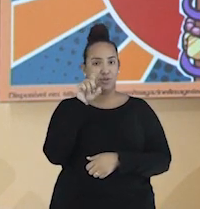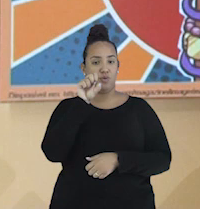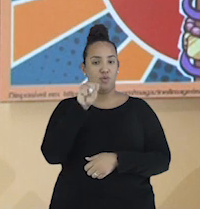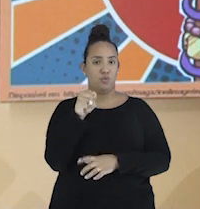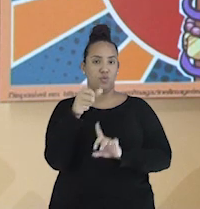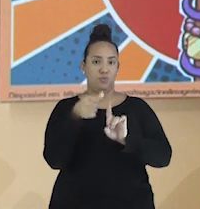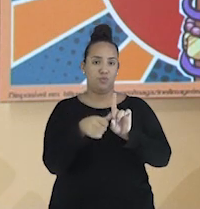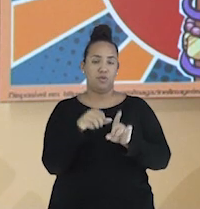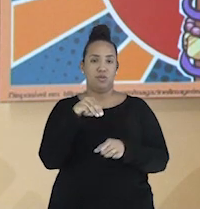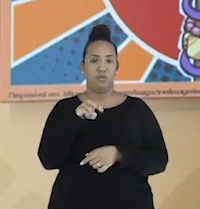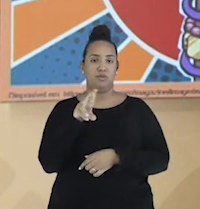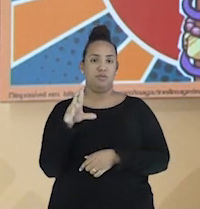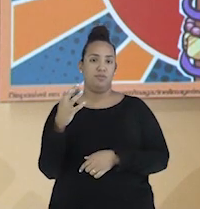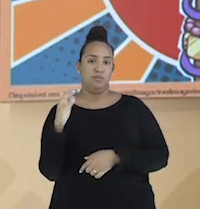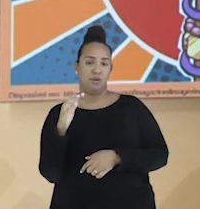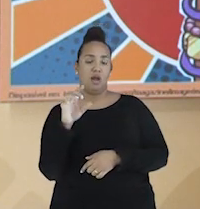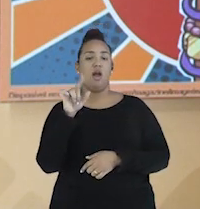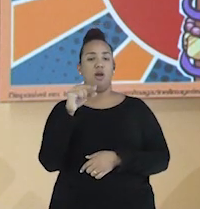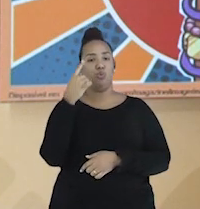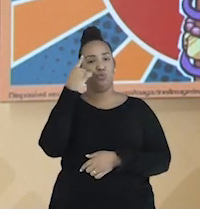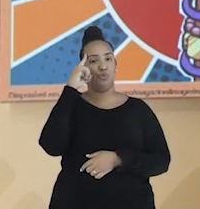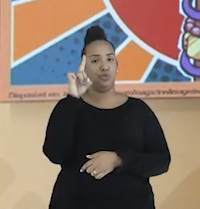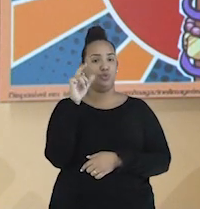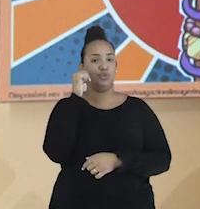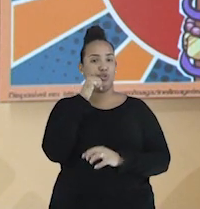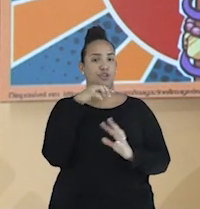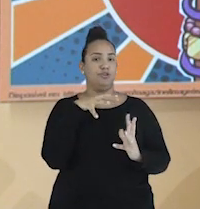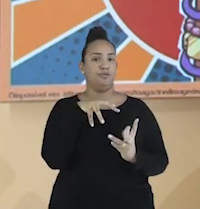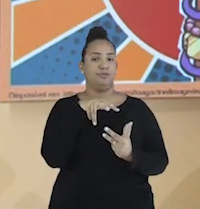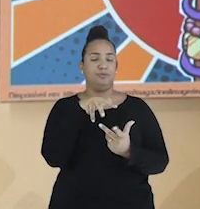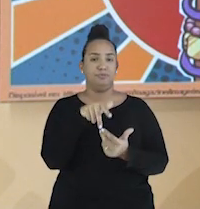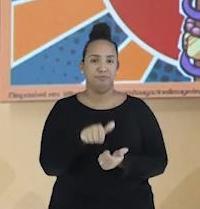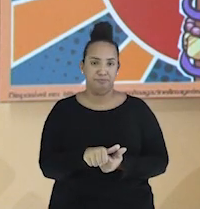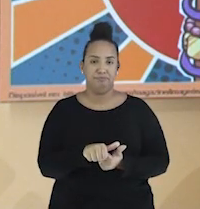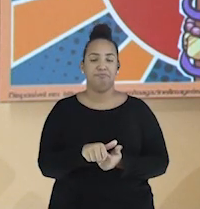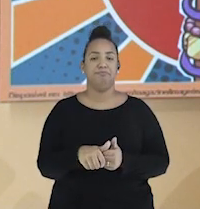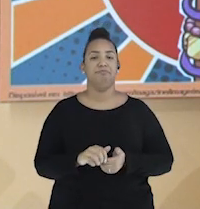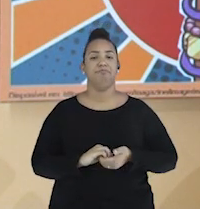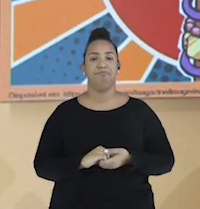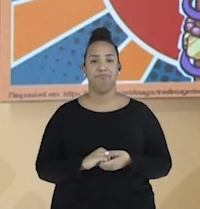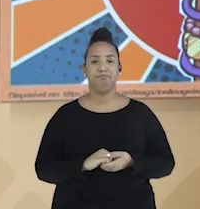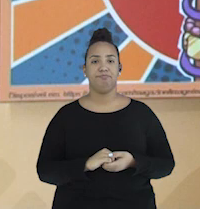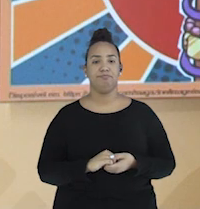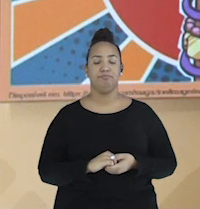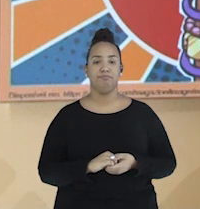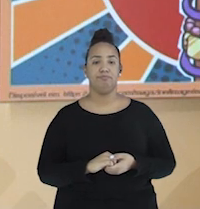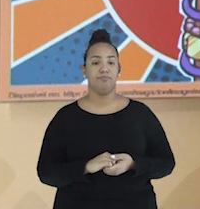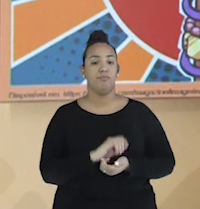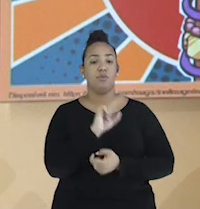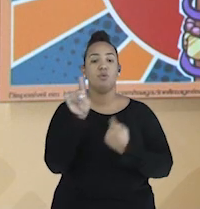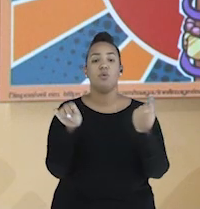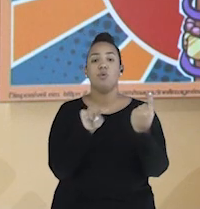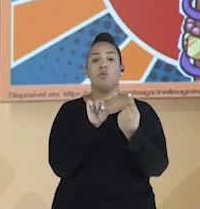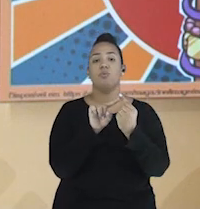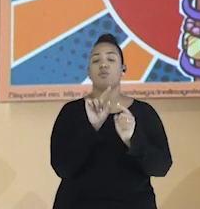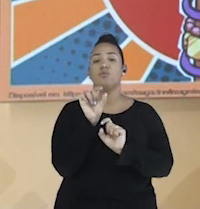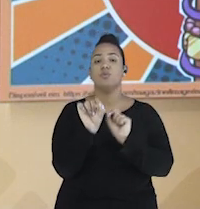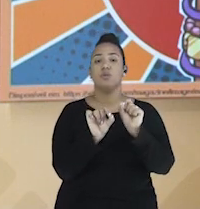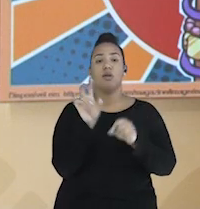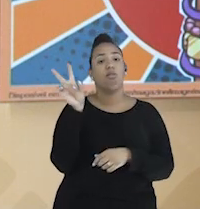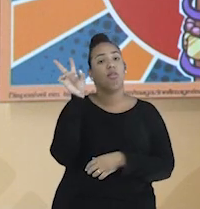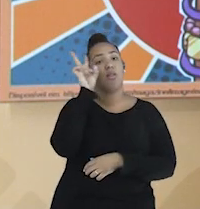foi adotado como Dia Internacional da Mulher pelas Nações Unidas, tendo como